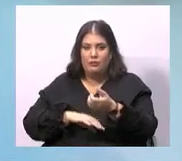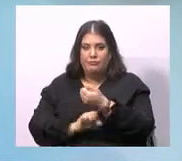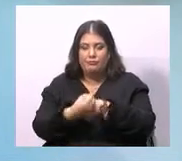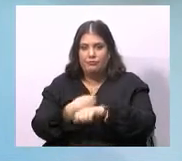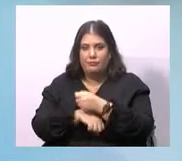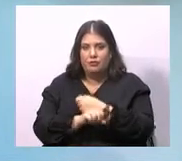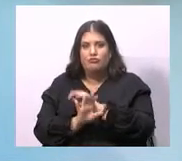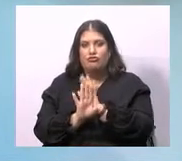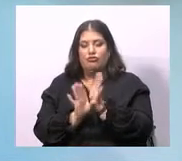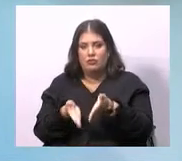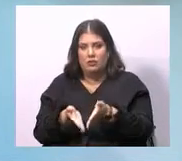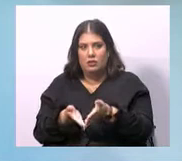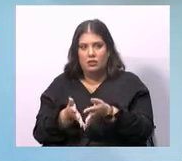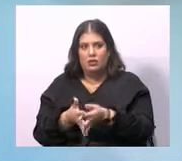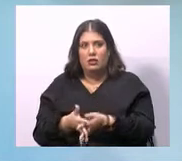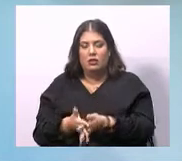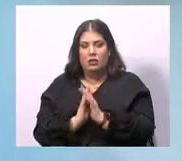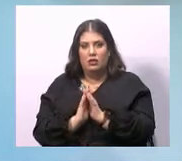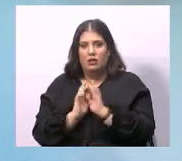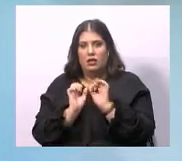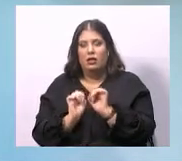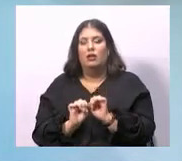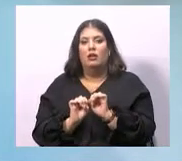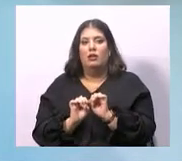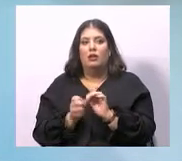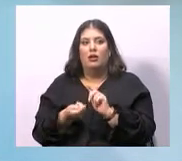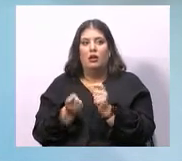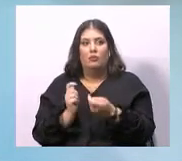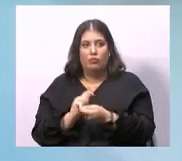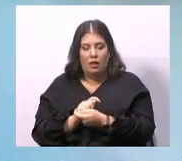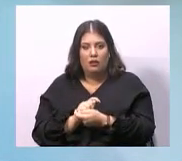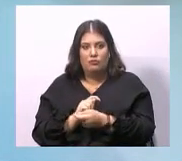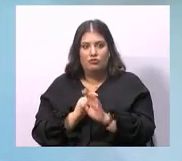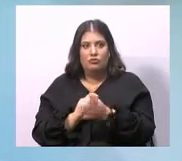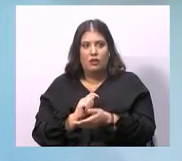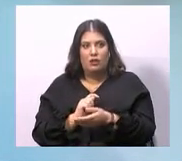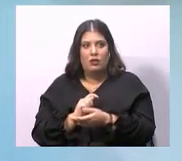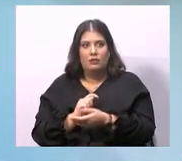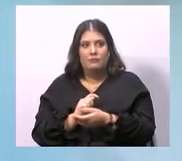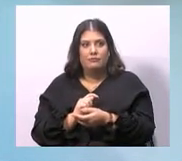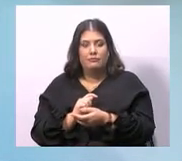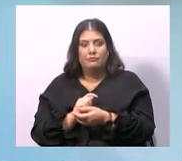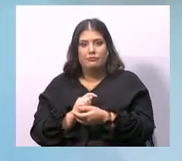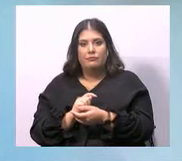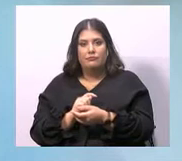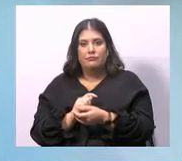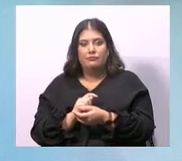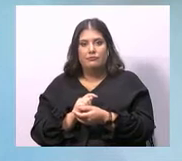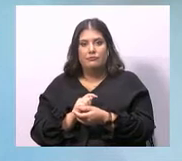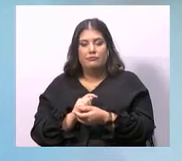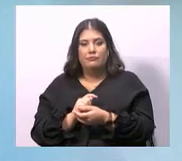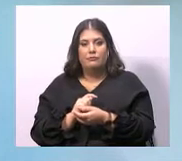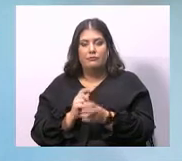que em termos das suas estruturas, dos seus dedos, anatomia, as coisas estão alteradas, como facilmente entende. A